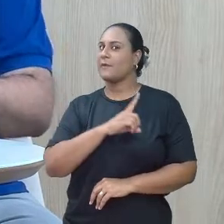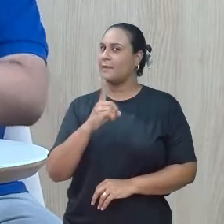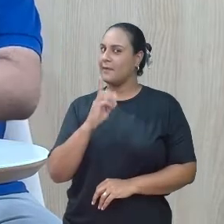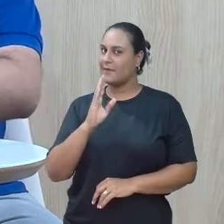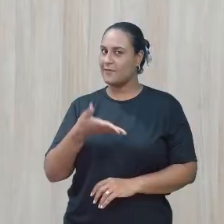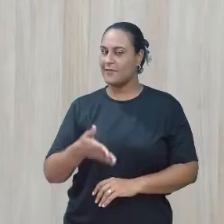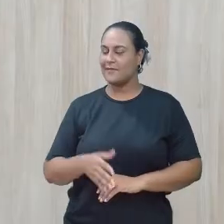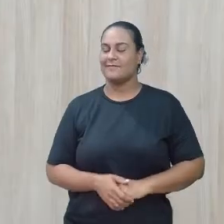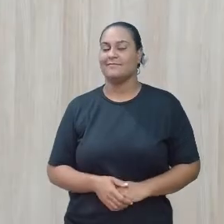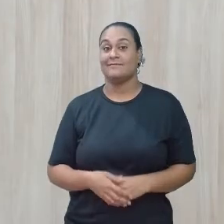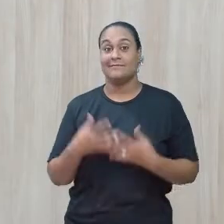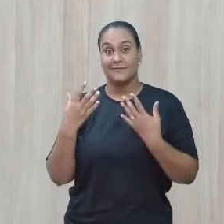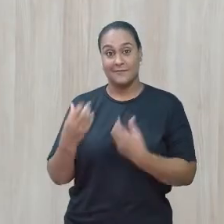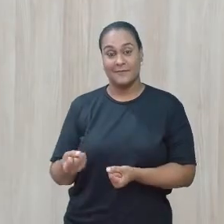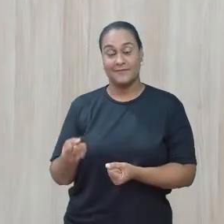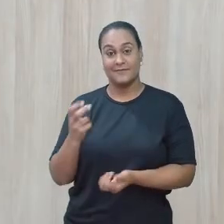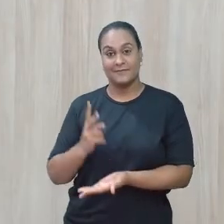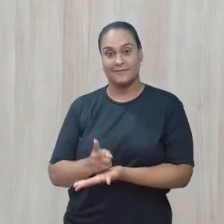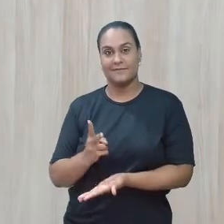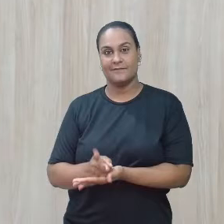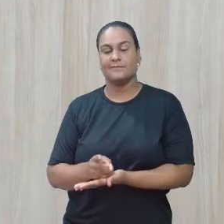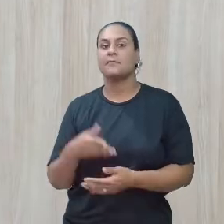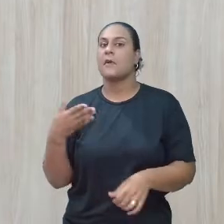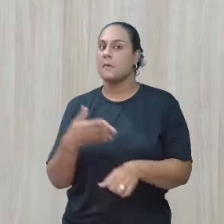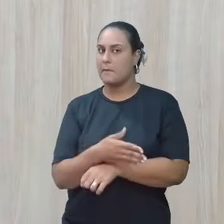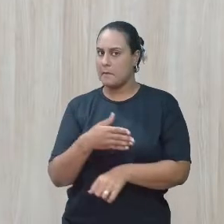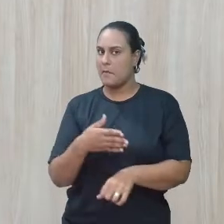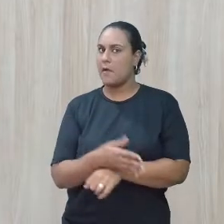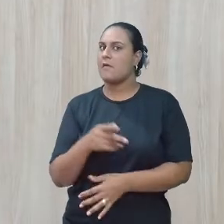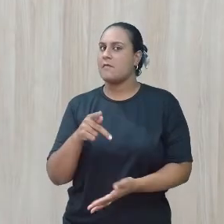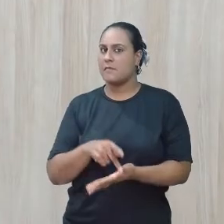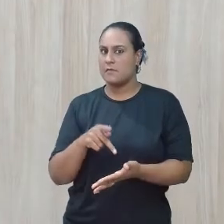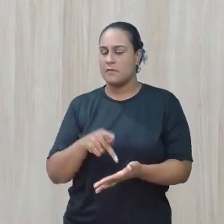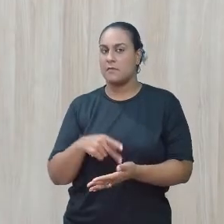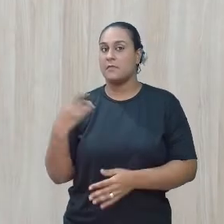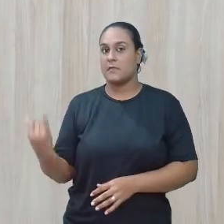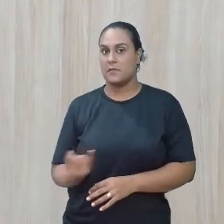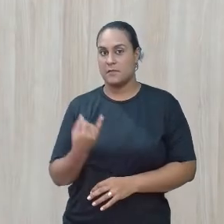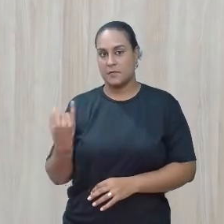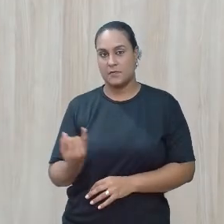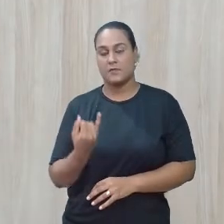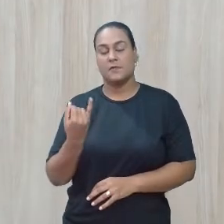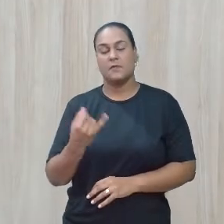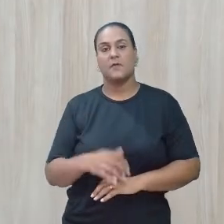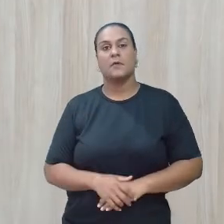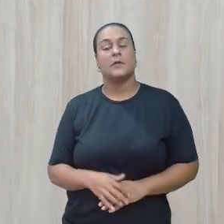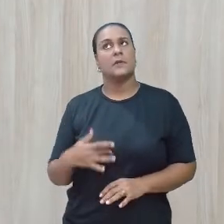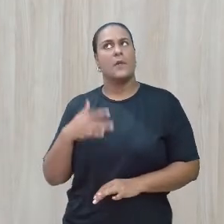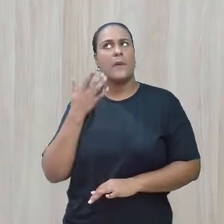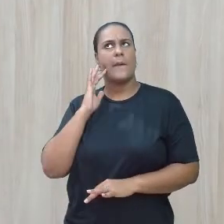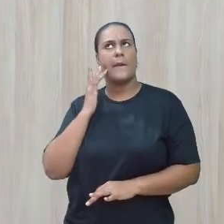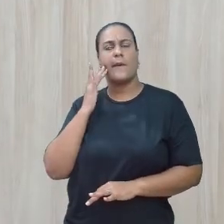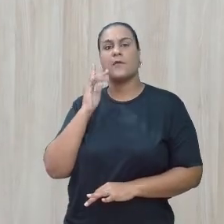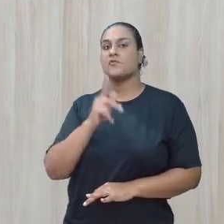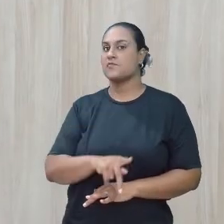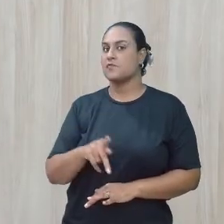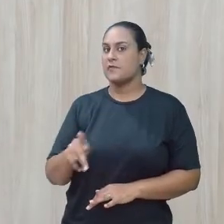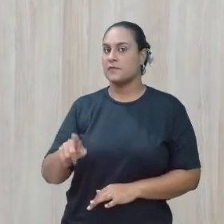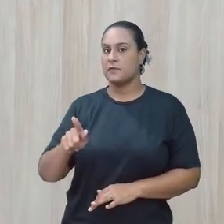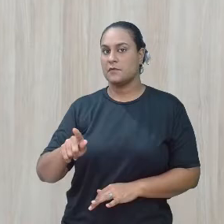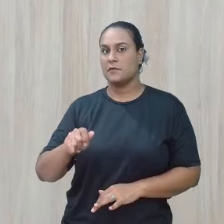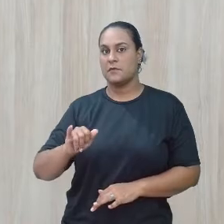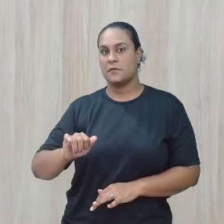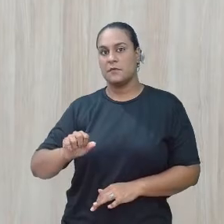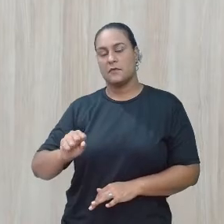embora. Vamos embora, ótimo, participem mesmo, viu, gente, que é muito importante. E eu acho que o professor Gilson está aí,